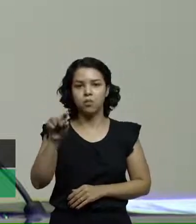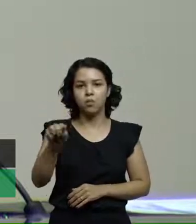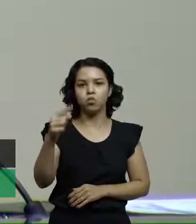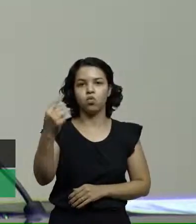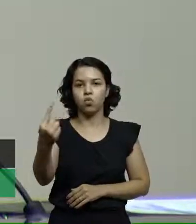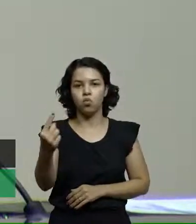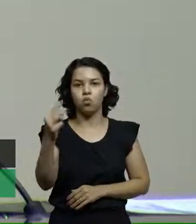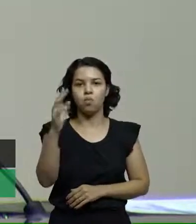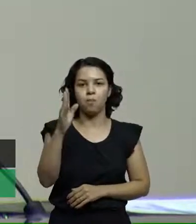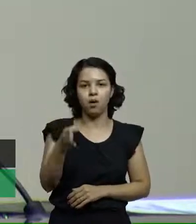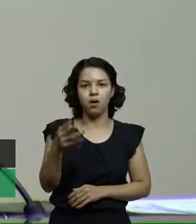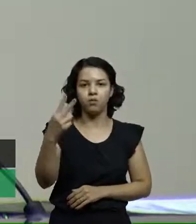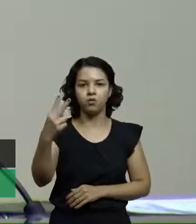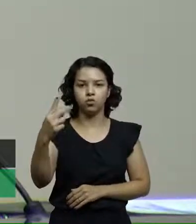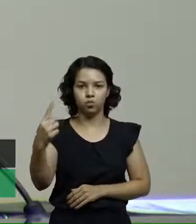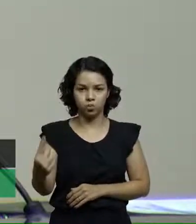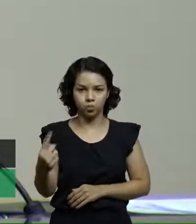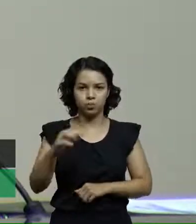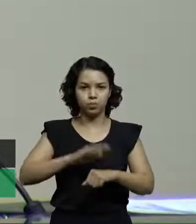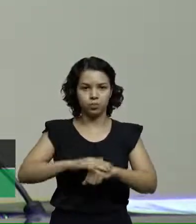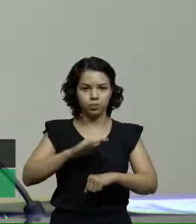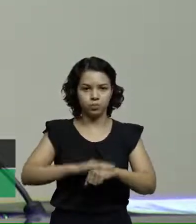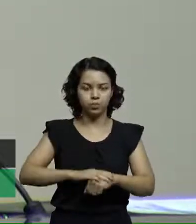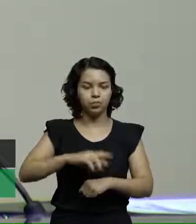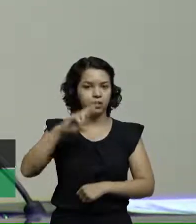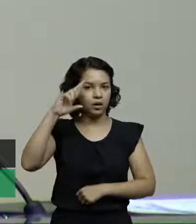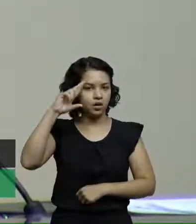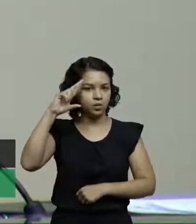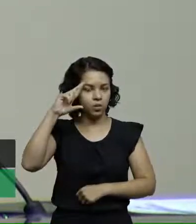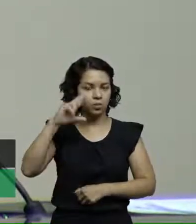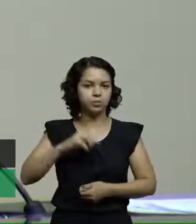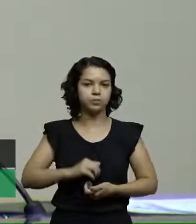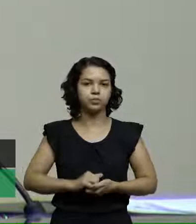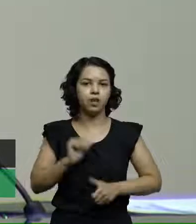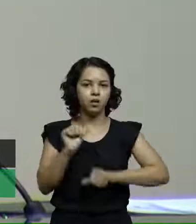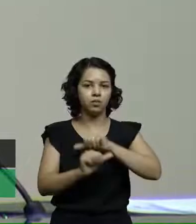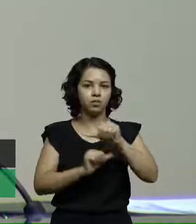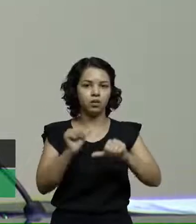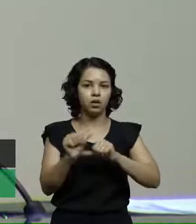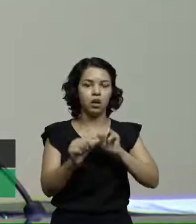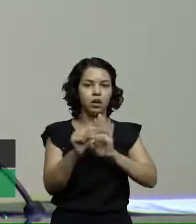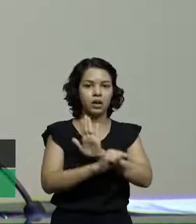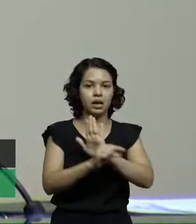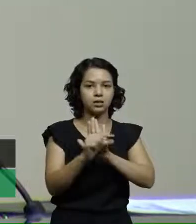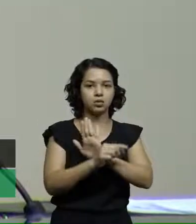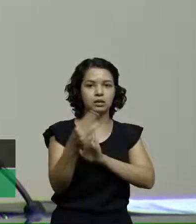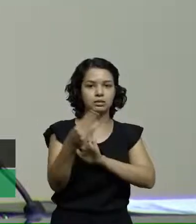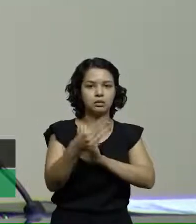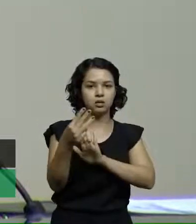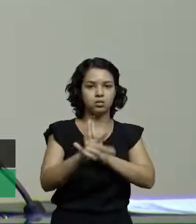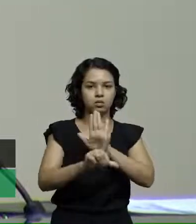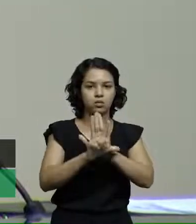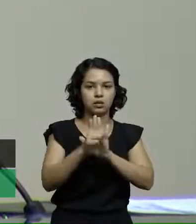337.1/2021, autor deputado Ricardo Alba. Altera o anexo 3º da lei